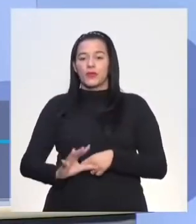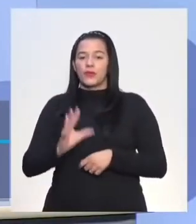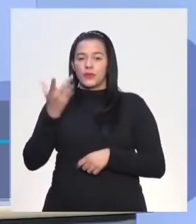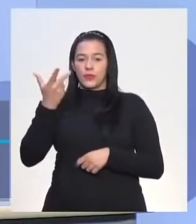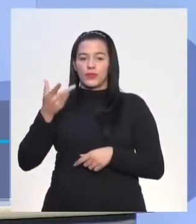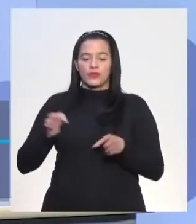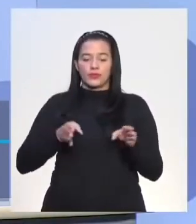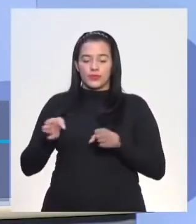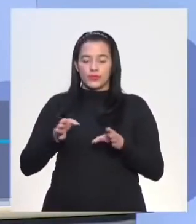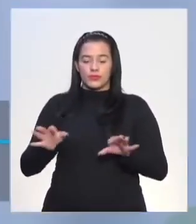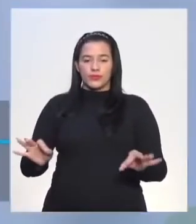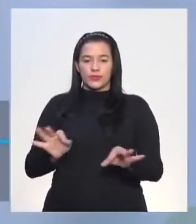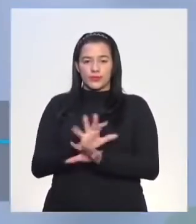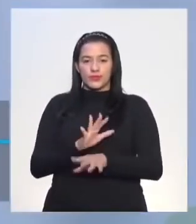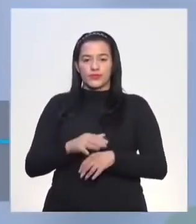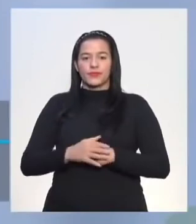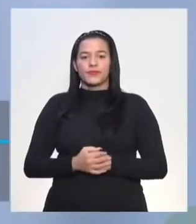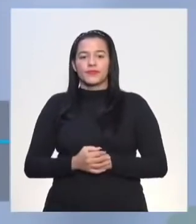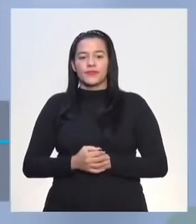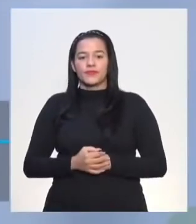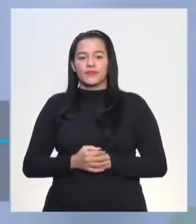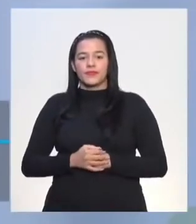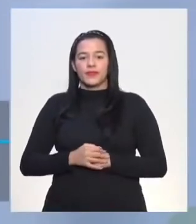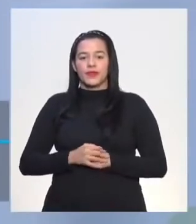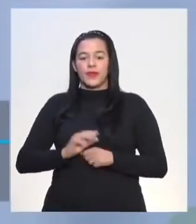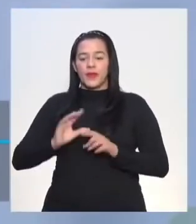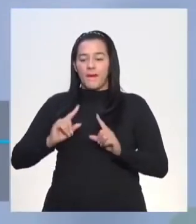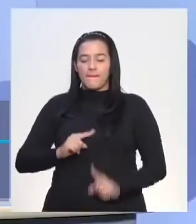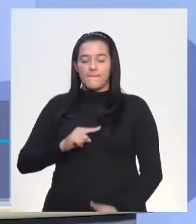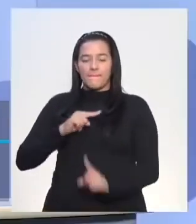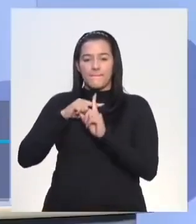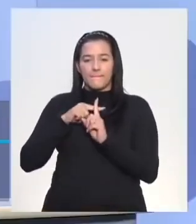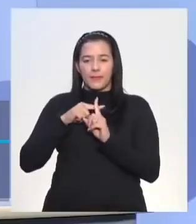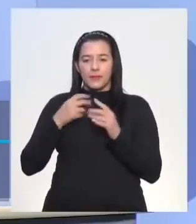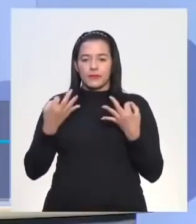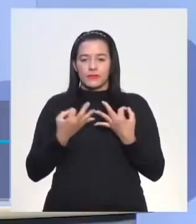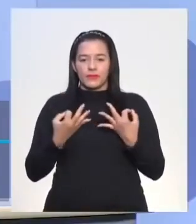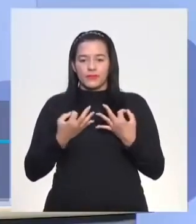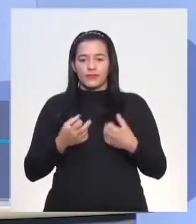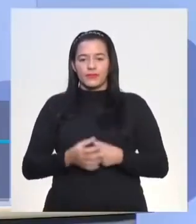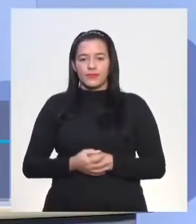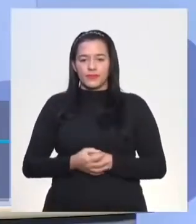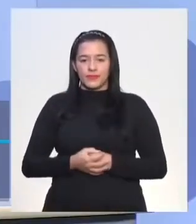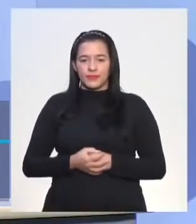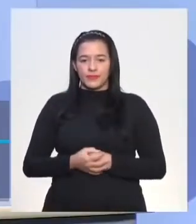ocorrido e concluído. Concluído. E o mais que perfeito? Vamos ver aqui.